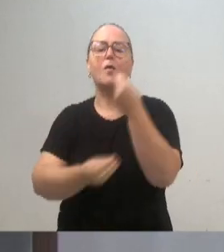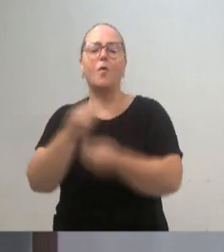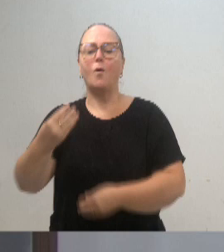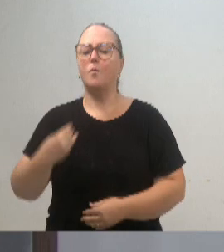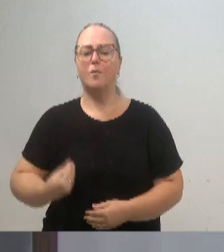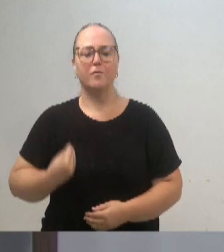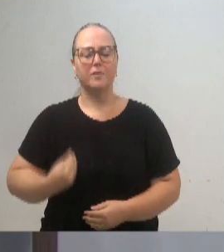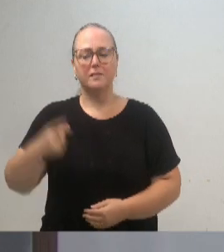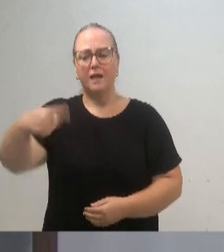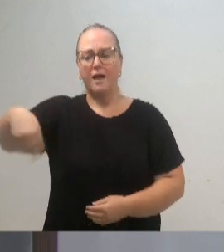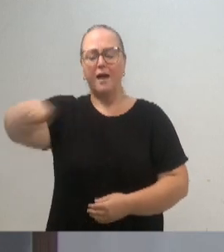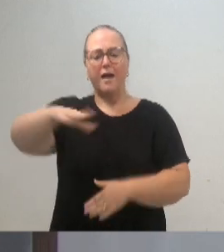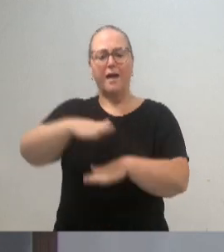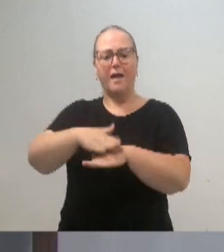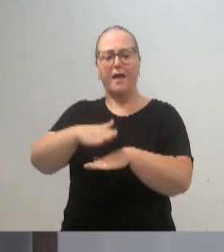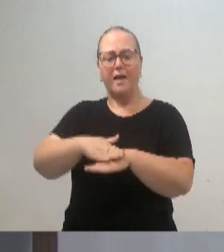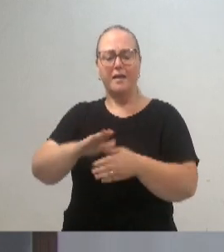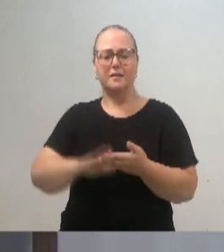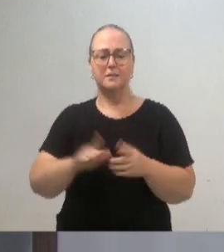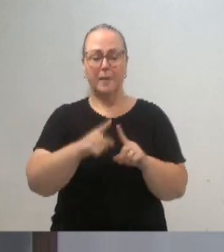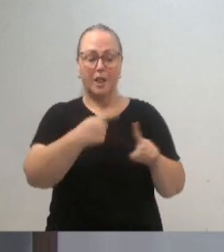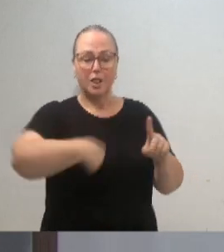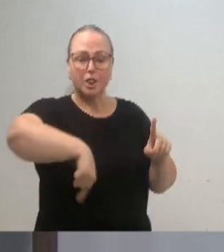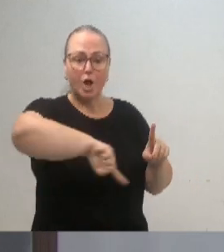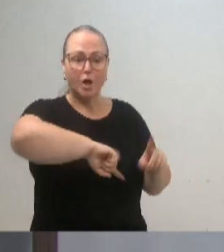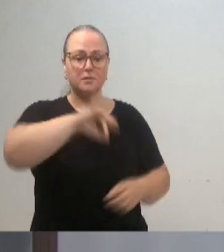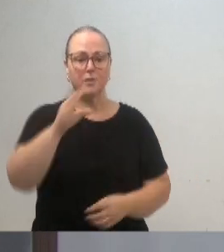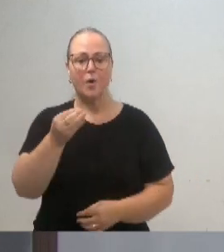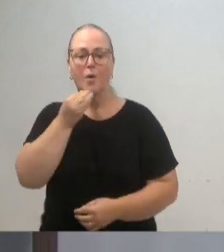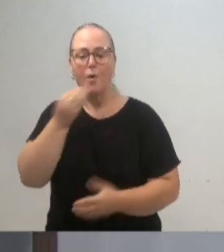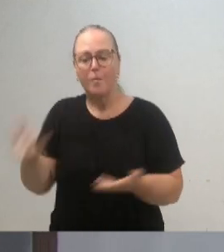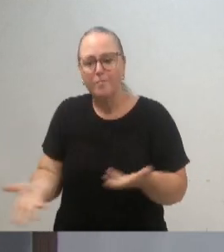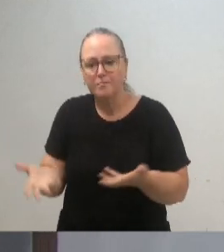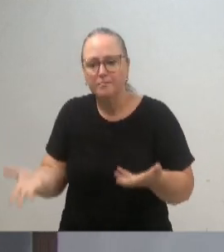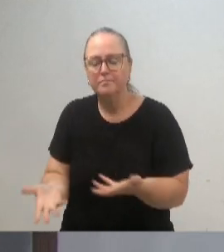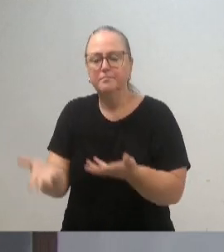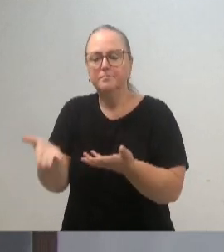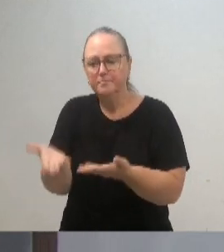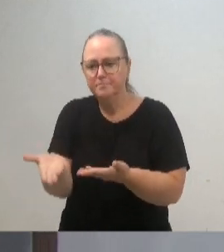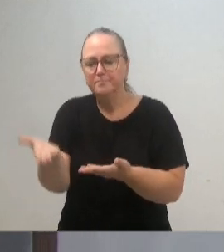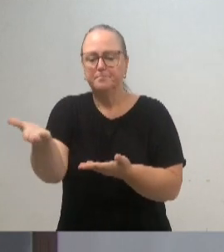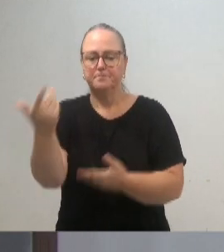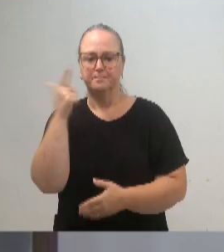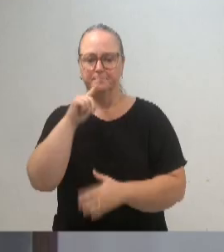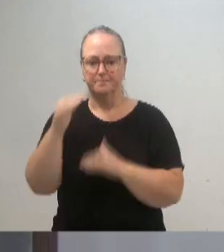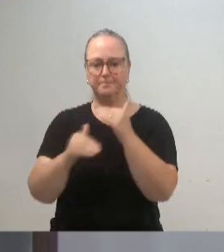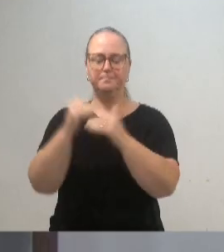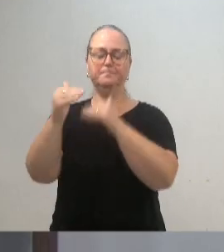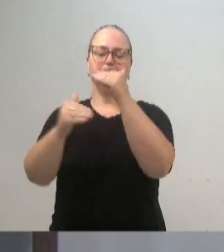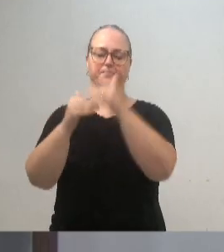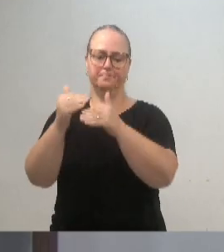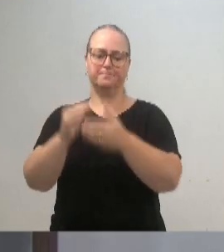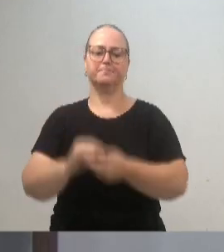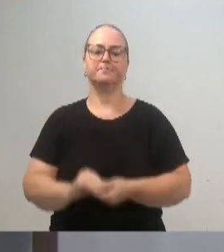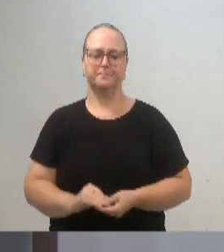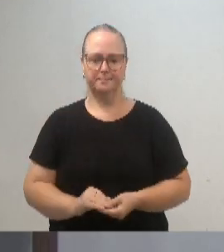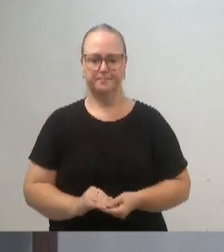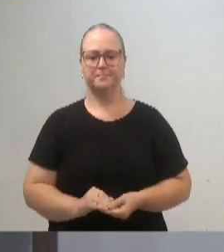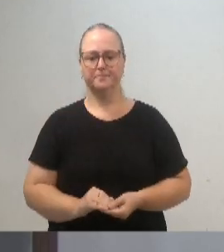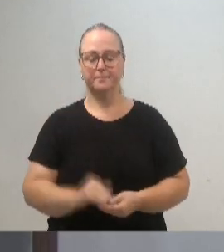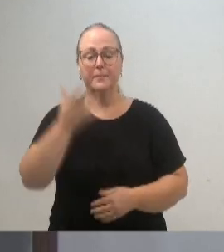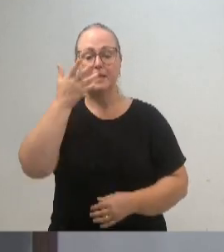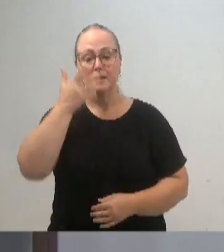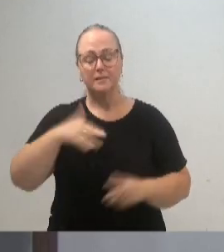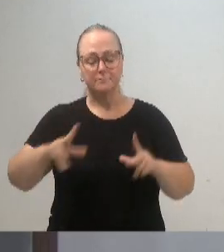voar. A gente precisa dar as condições para que esse voo aconteça. As nossas crianças merecem e podem